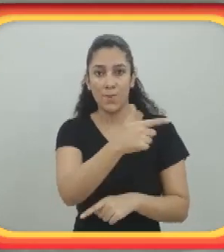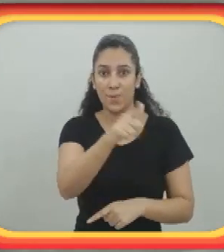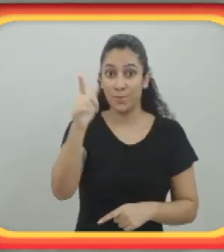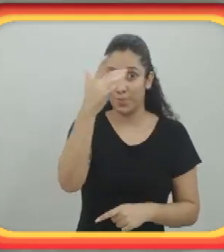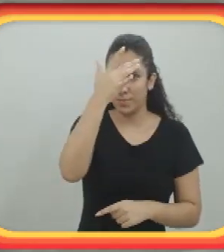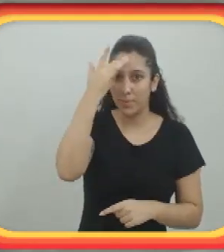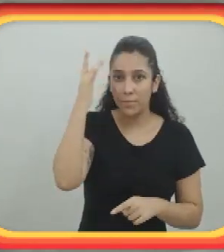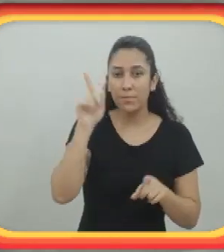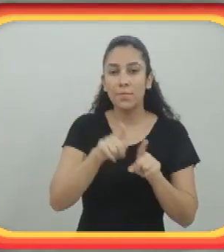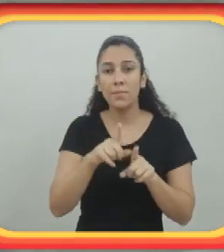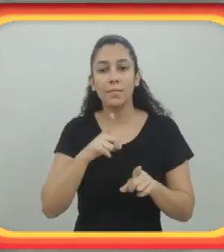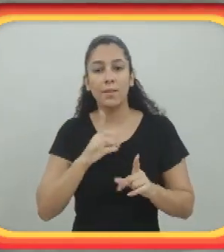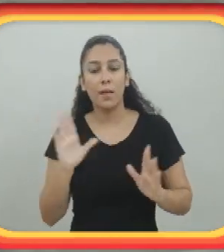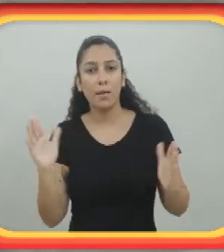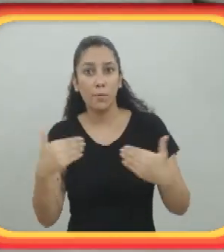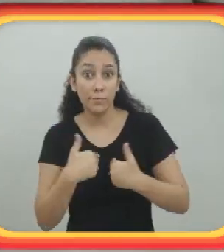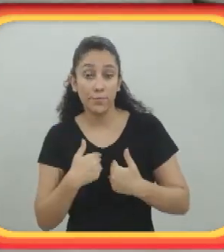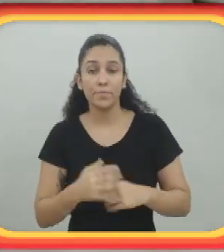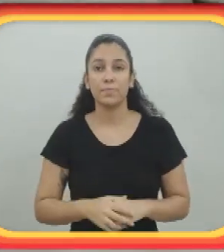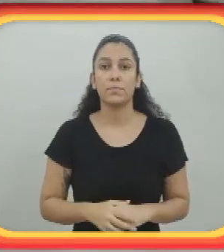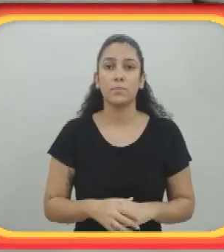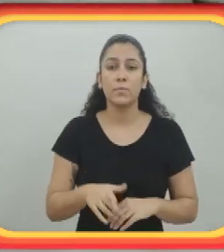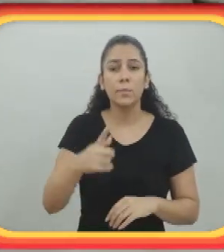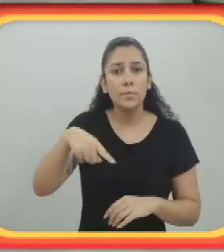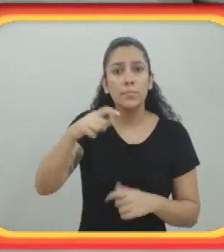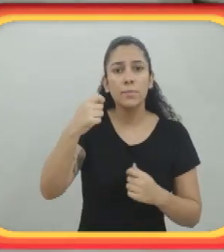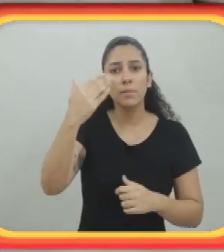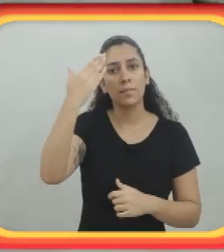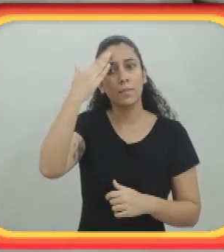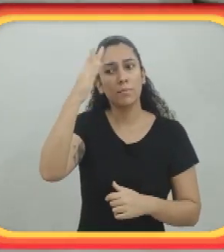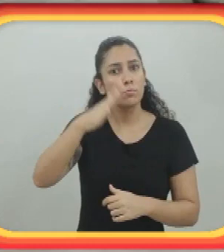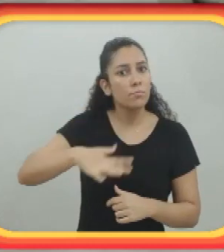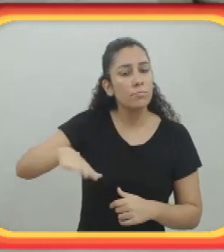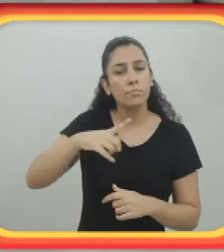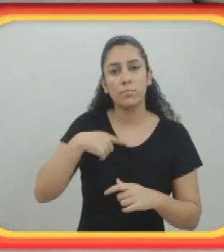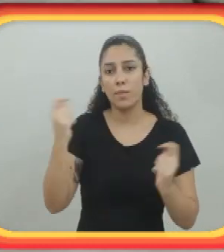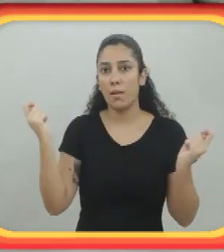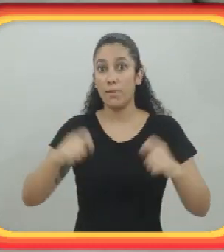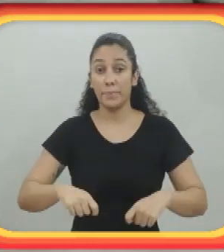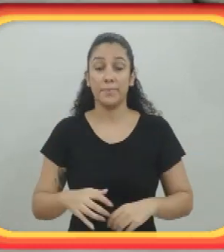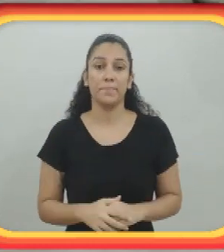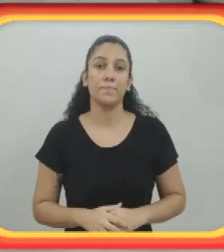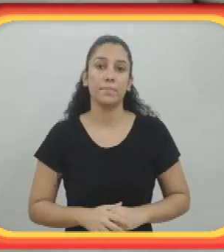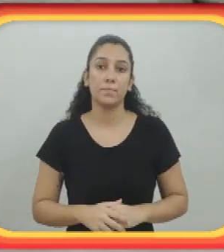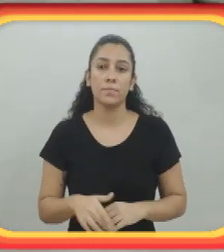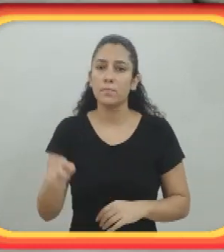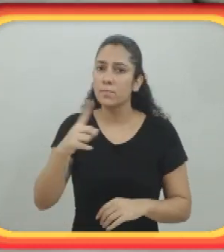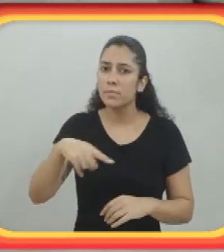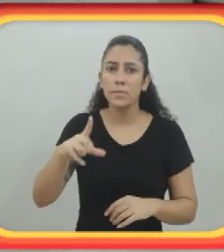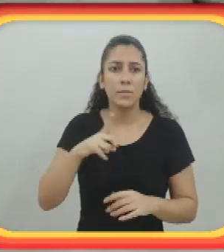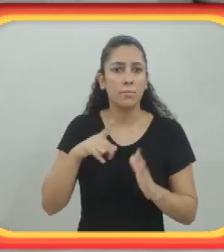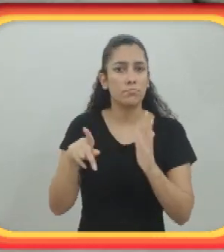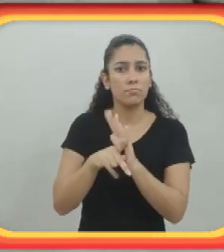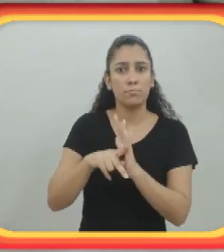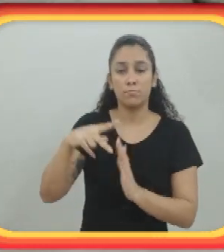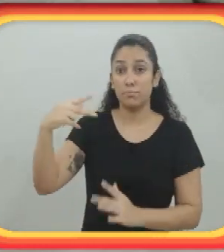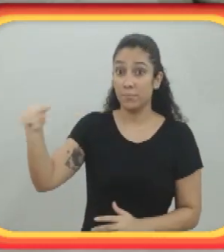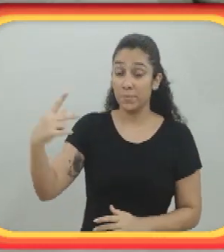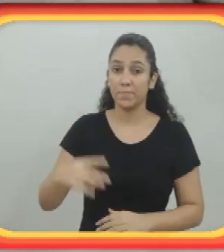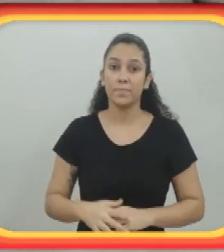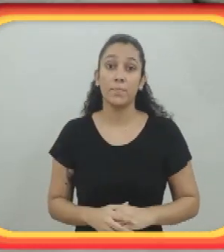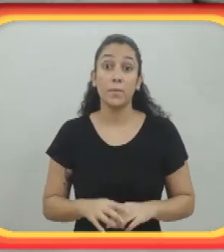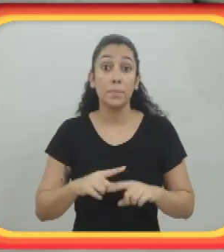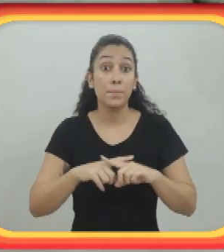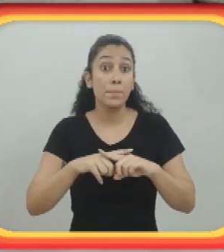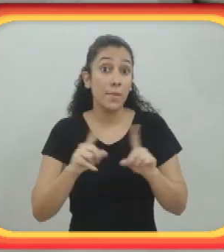o seguinte, ele falou assim, pai, eu posso me apresentar, não tem problema. Eu consigo, dessa forma, eu posso até ajudar outras